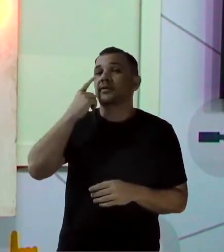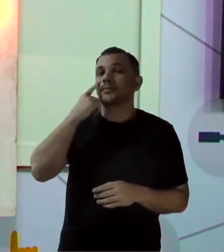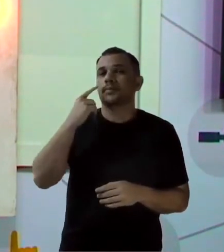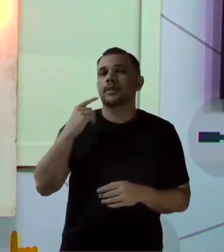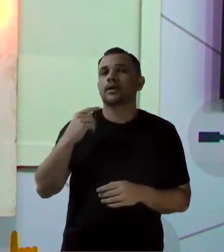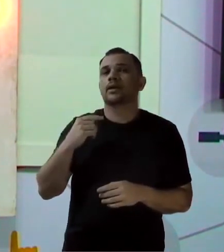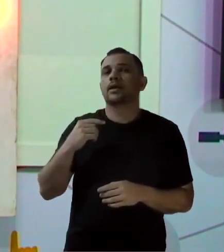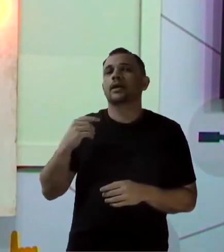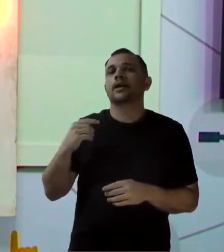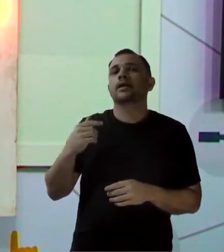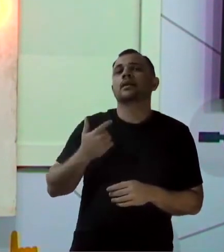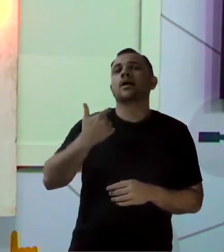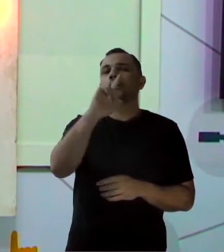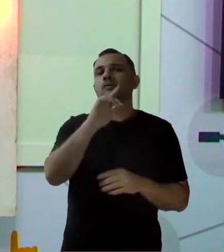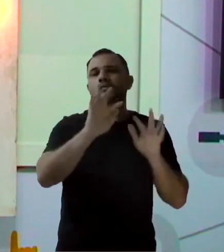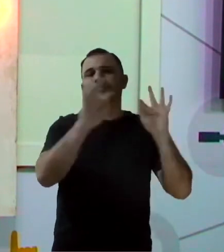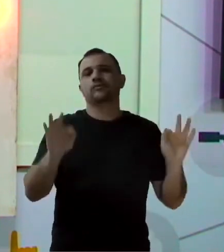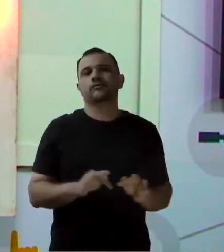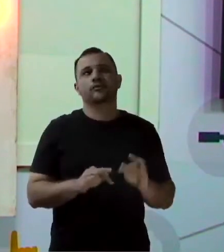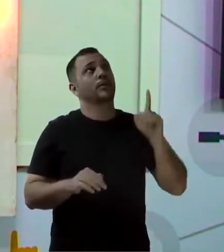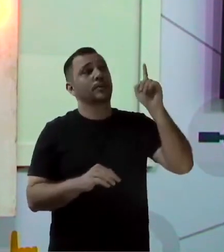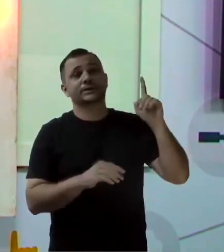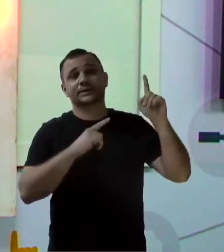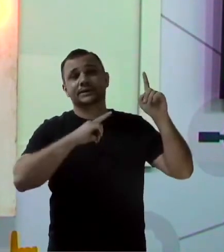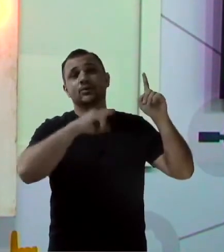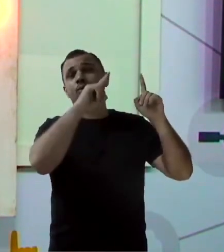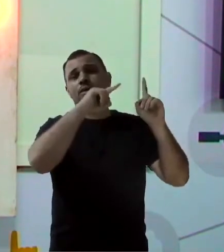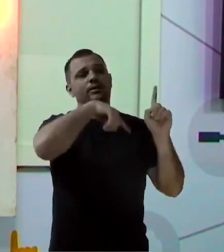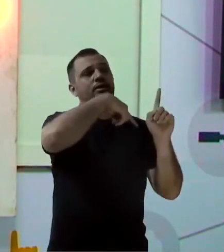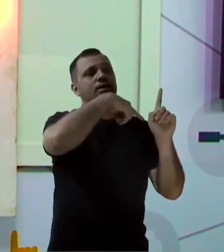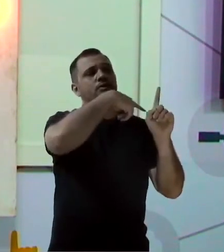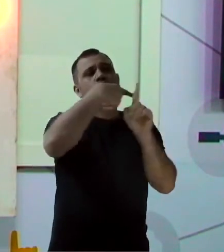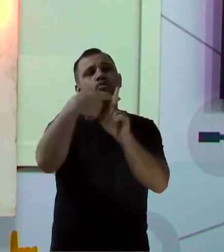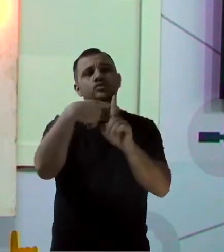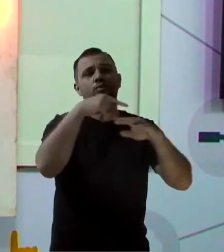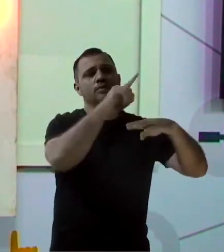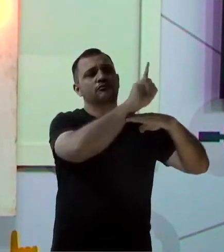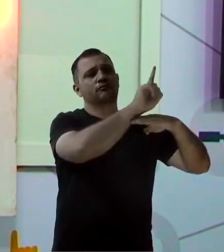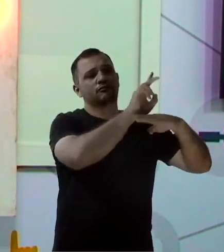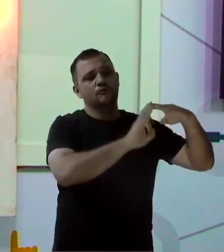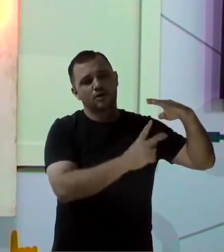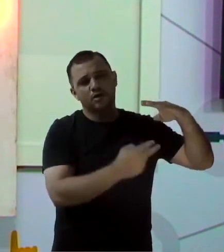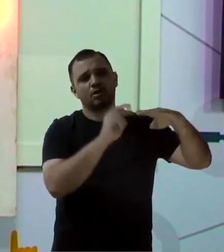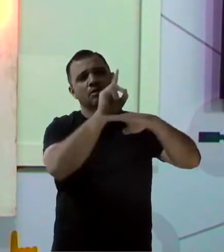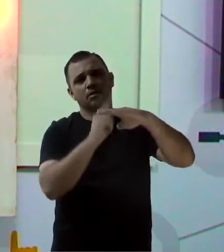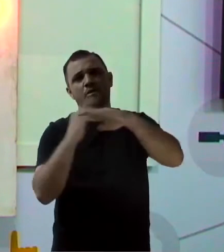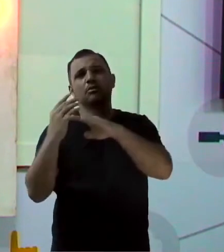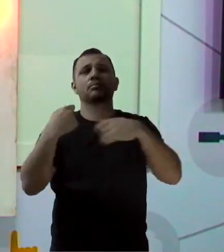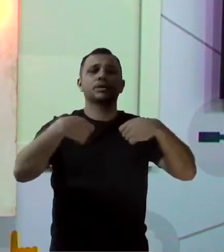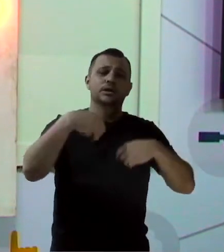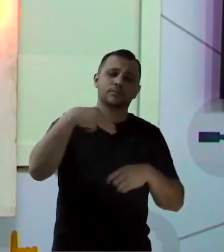fração, tá? Eu vou ter que tirar o MMC, eu vou ter que resolver, vou ter um meio pelos extremos, a matemática é